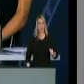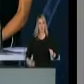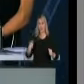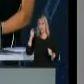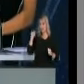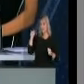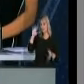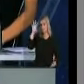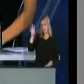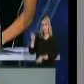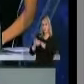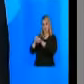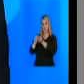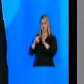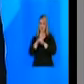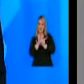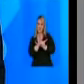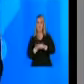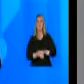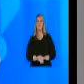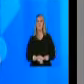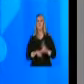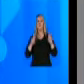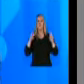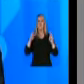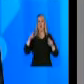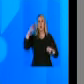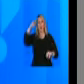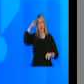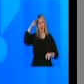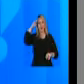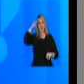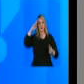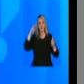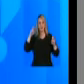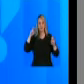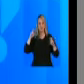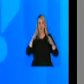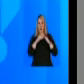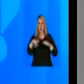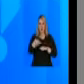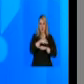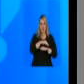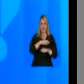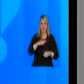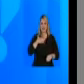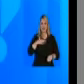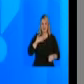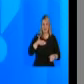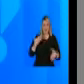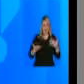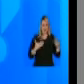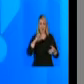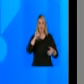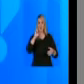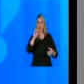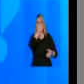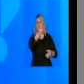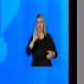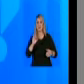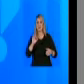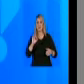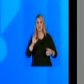segundos para complementar a sua pergunta. A relação da Guarda Municipal com os moradores de rua é uma relação muito temerosa. 80% dos moradores de rua